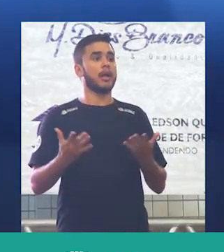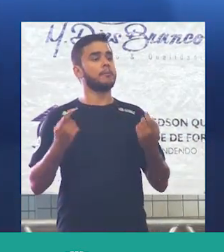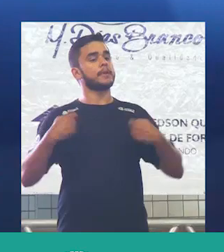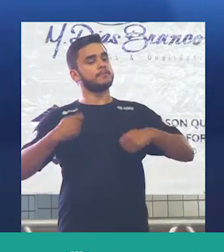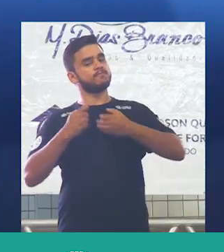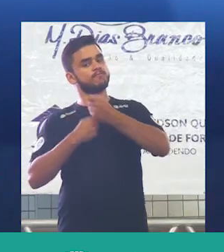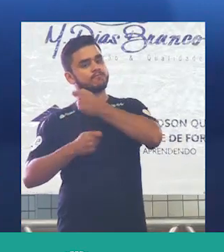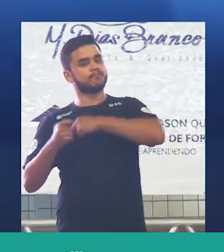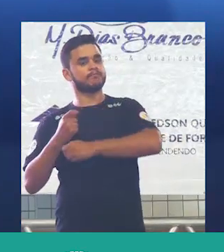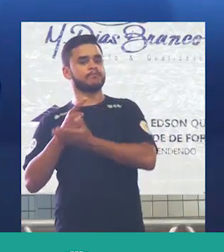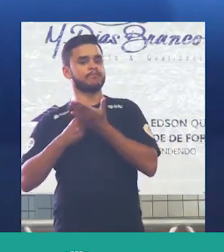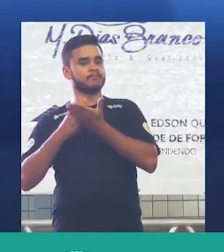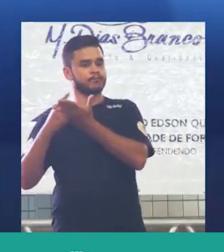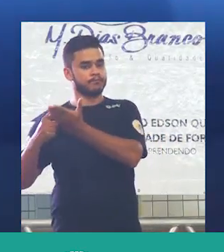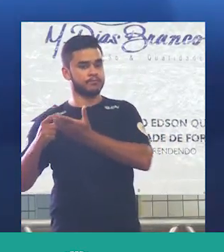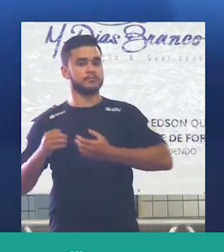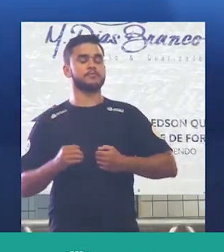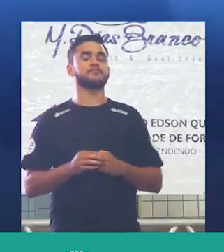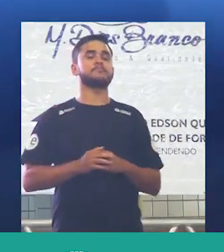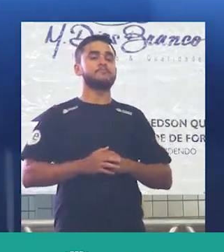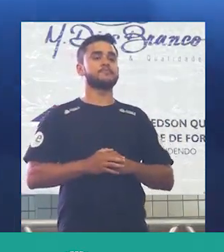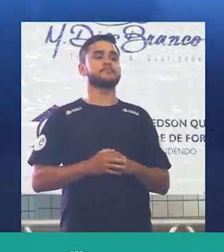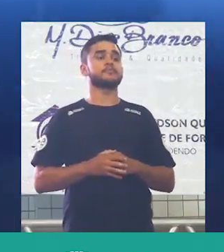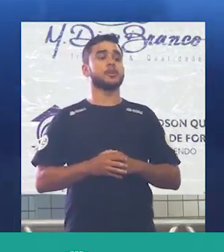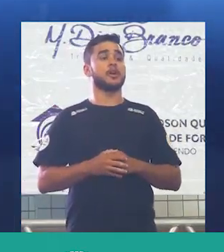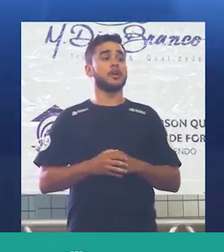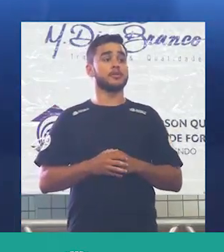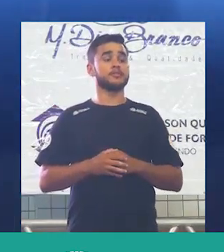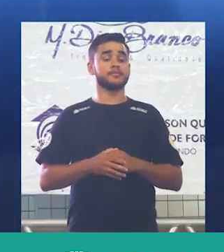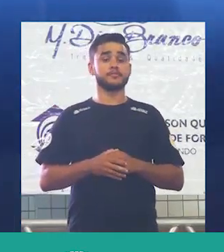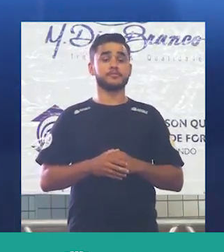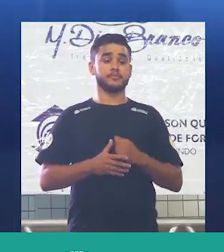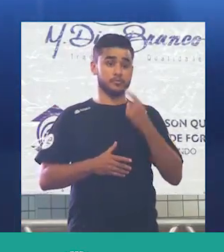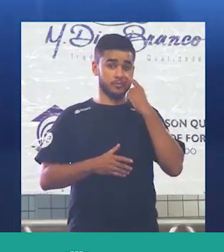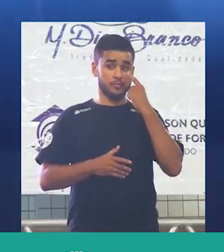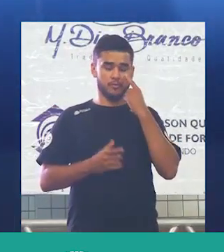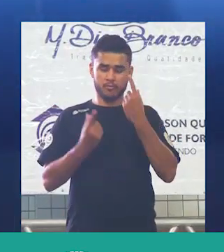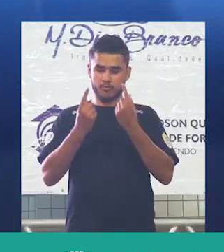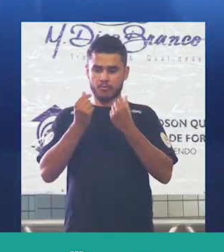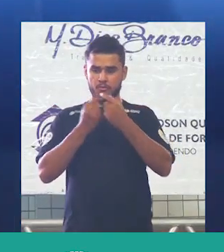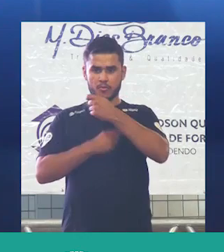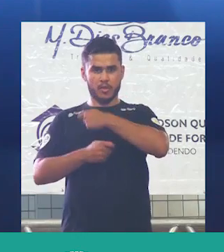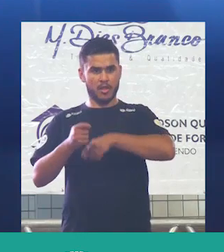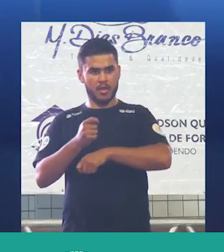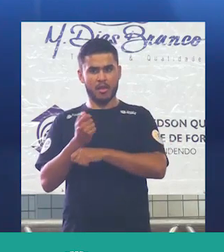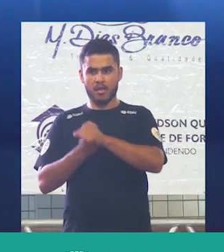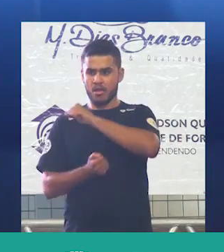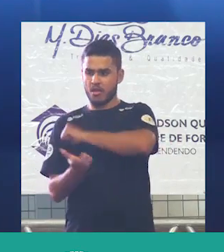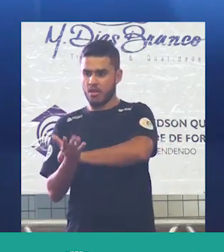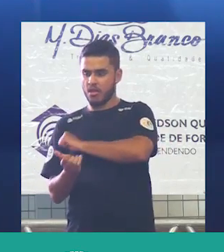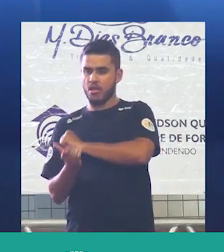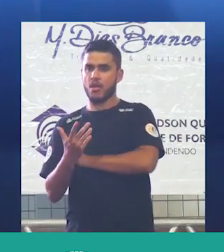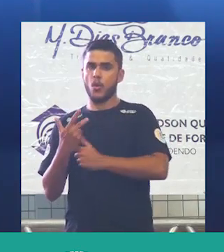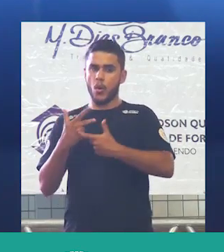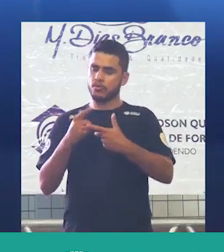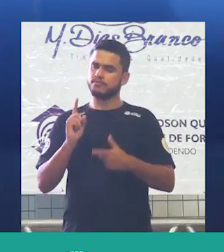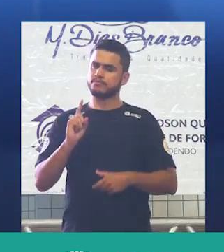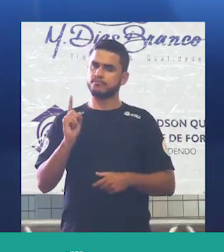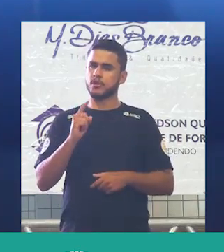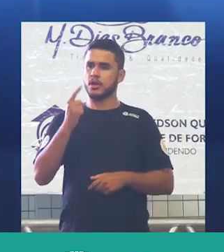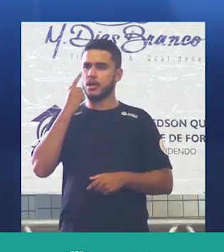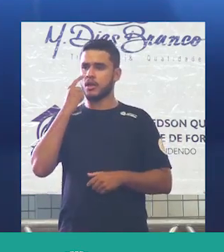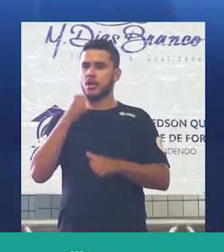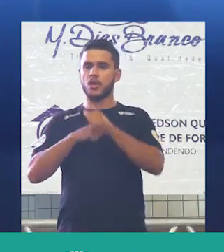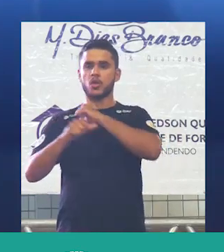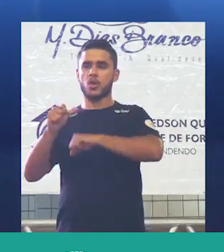negociar. Mas vamos em frente. Lembrando, pessoal, que negociar não precisa ser venda de cargo, não. Não precisa